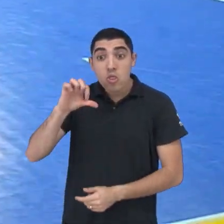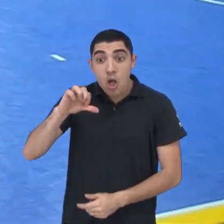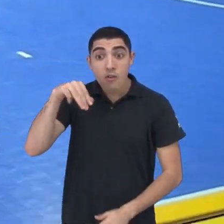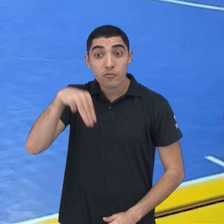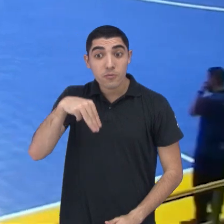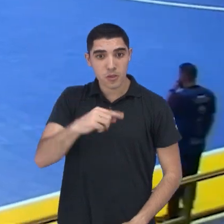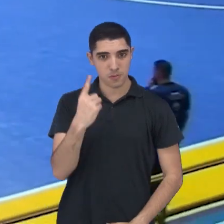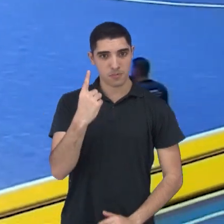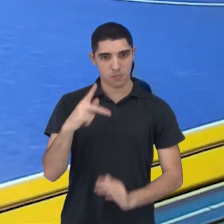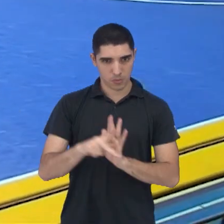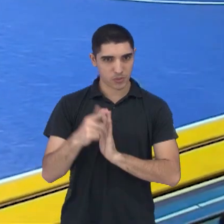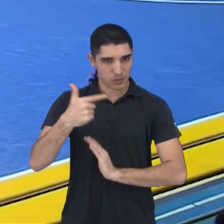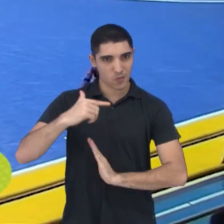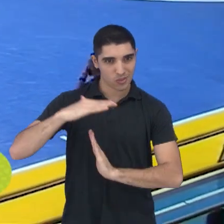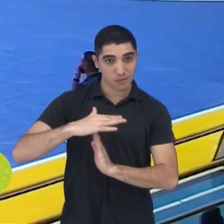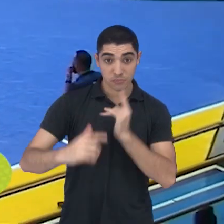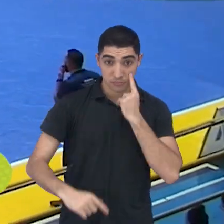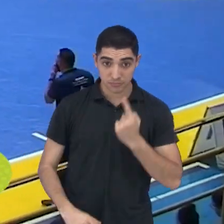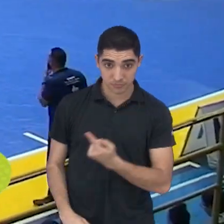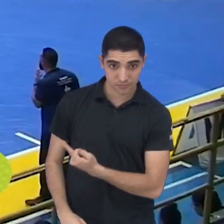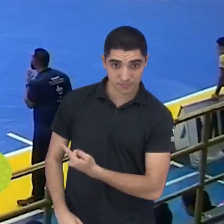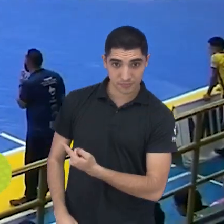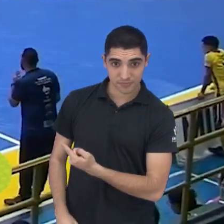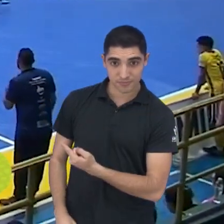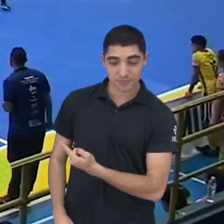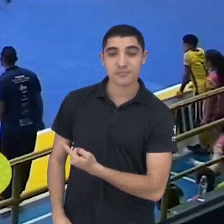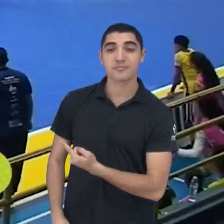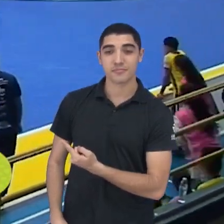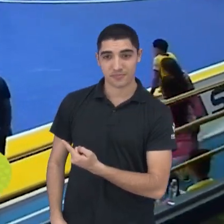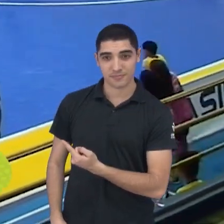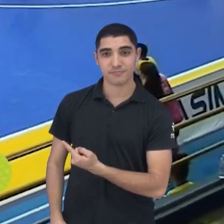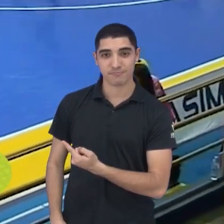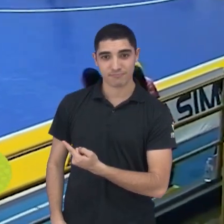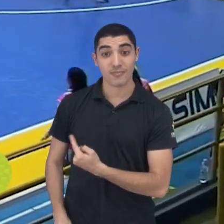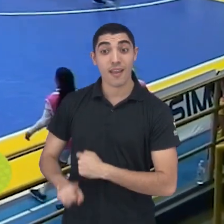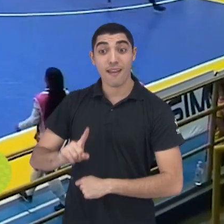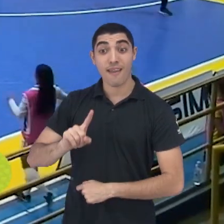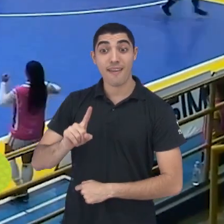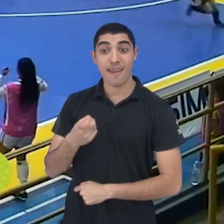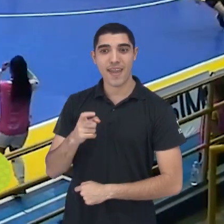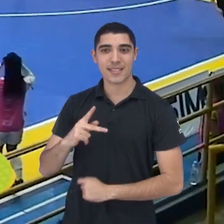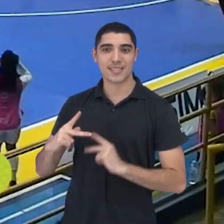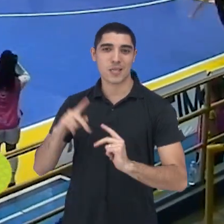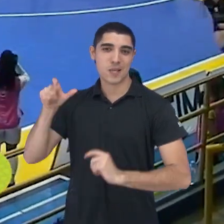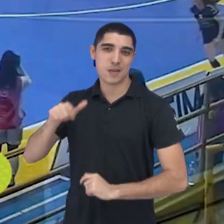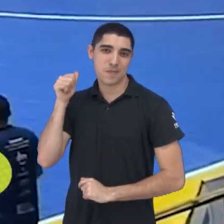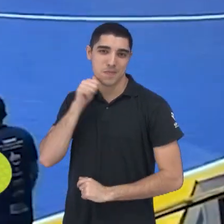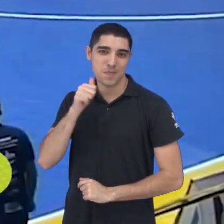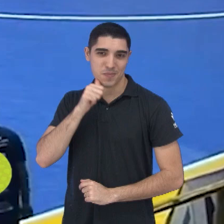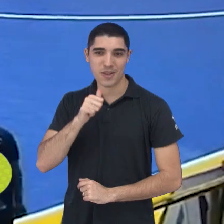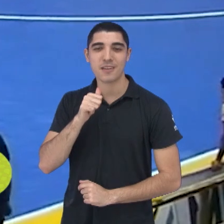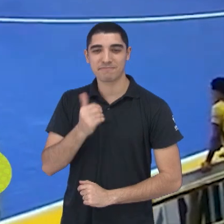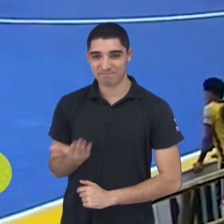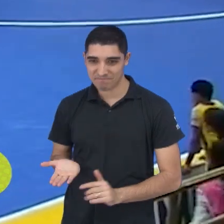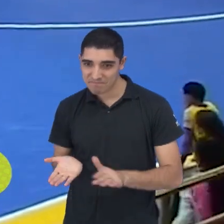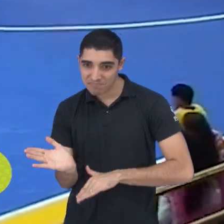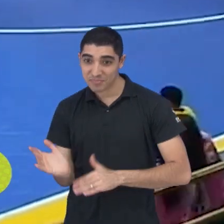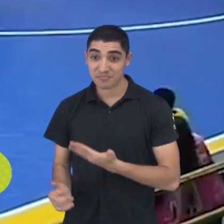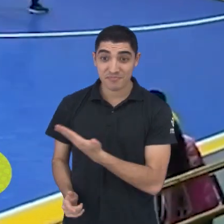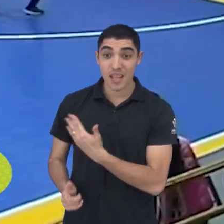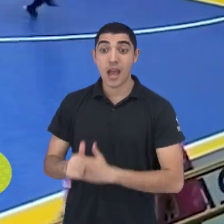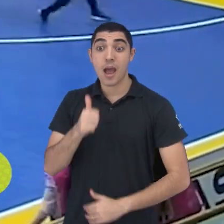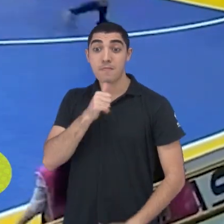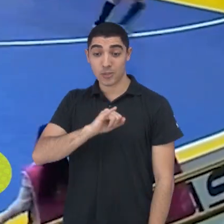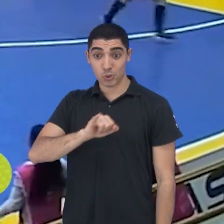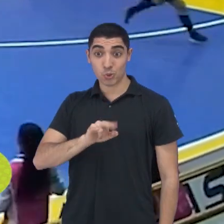segundo tempo. Bela fez fila e abriu para Evelyn Calou, ex-São José, que de primeira tocou para Júlia, só empurrar por o fundo das